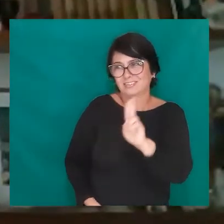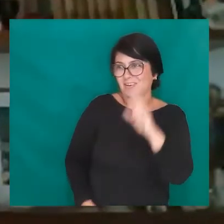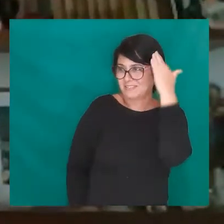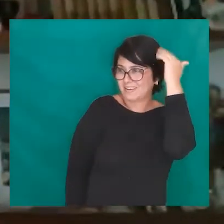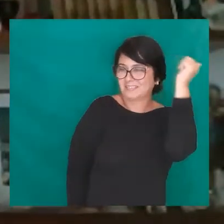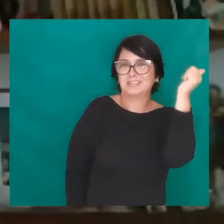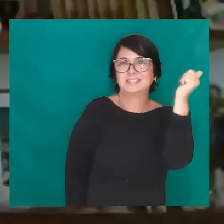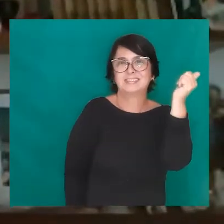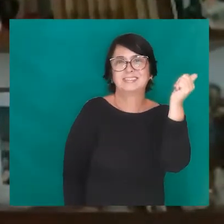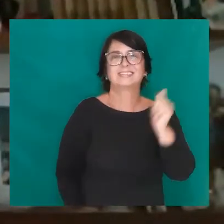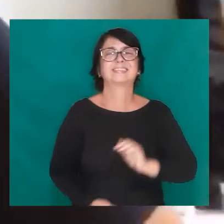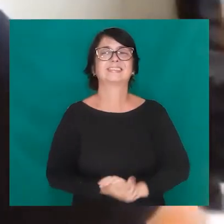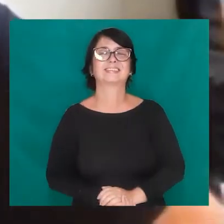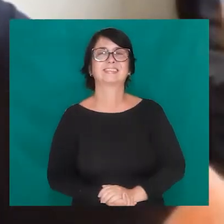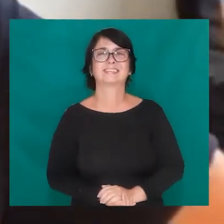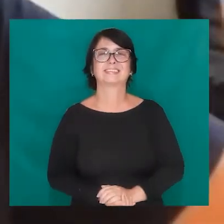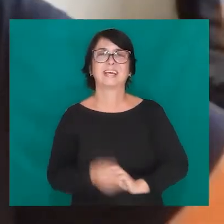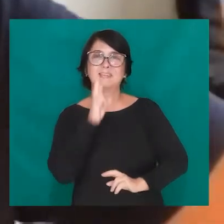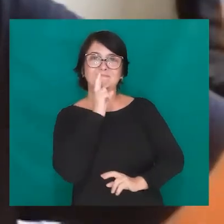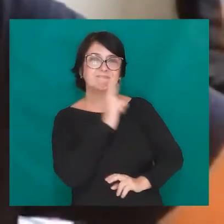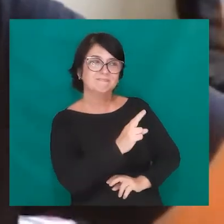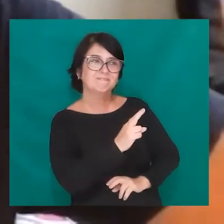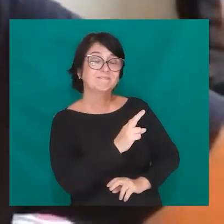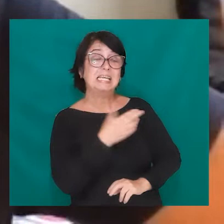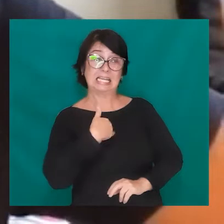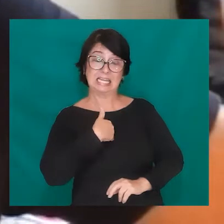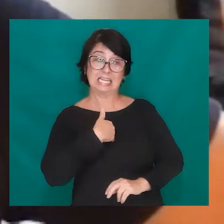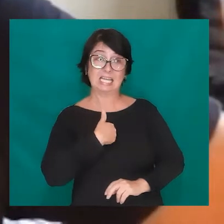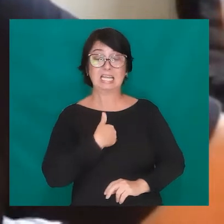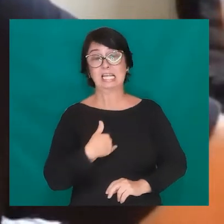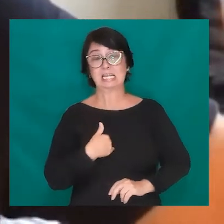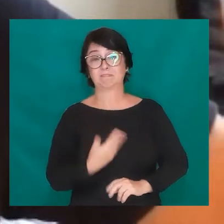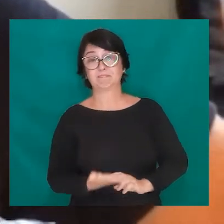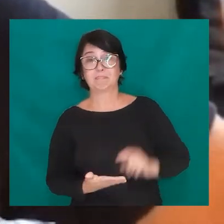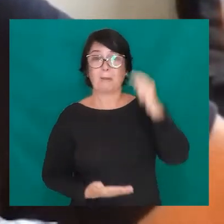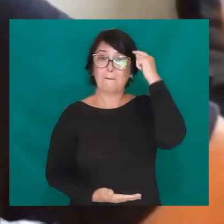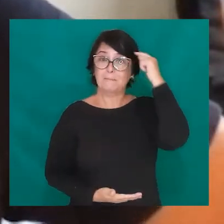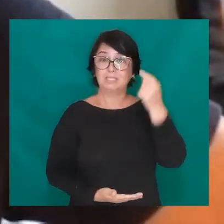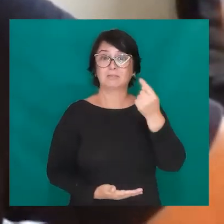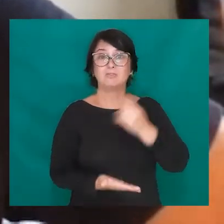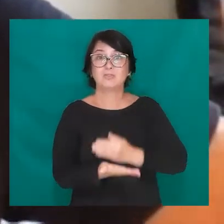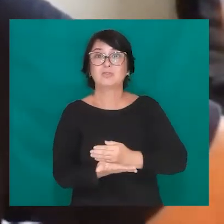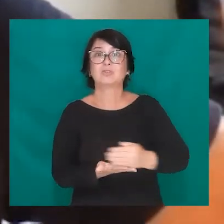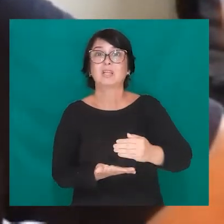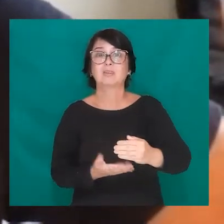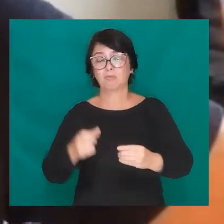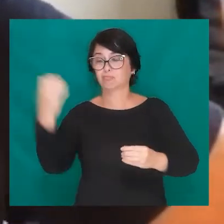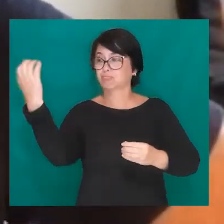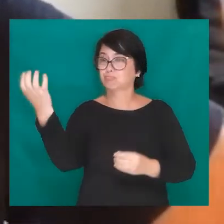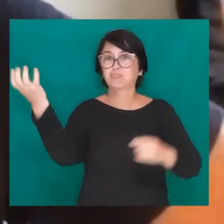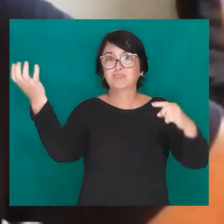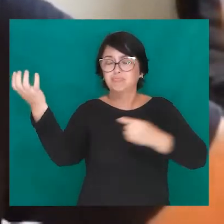assim. Pois é, Alfredo, eu sou meio autodidata, né? Assim, na verdade, eu comecei estudando violino quando eu